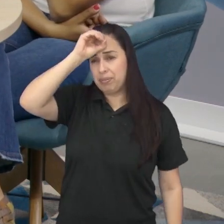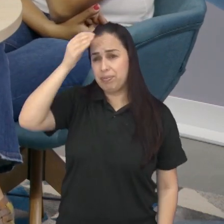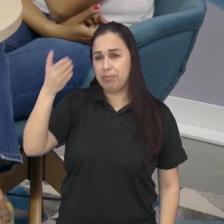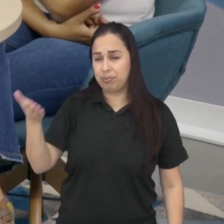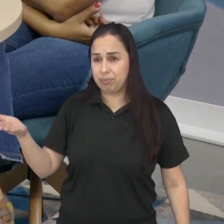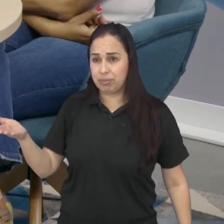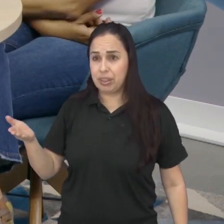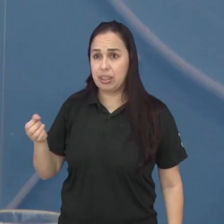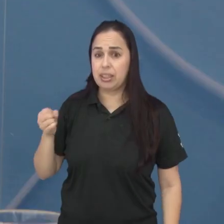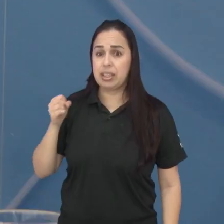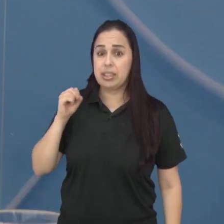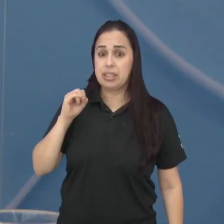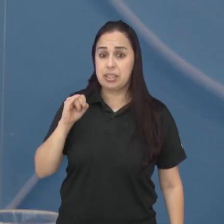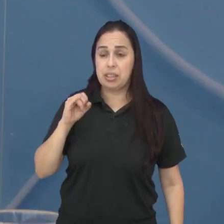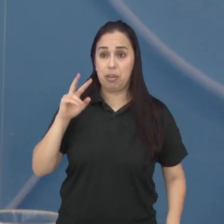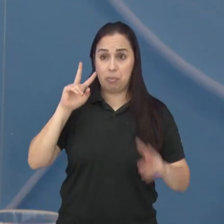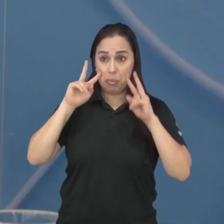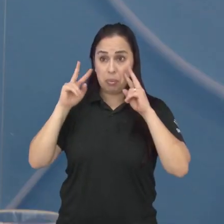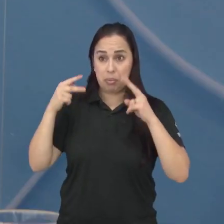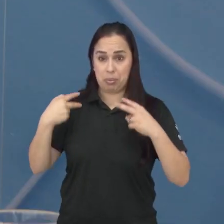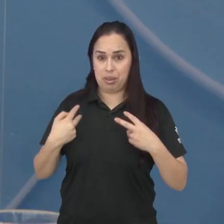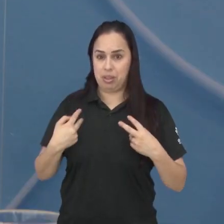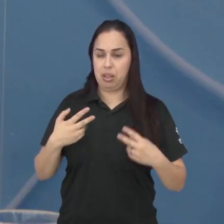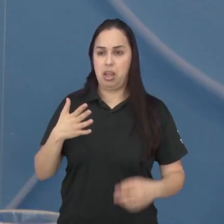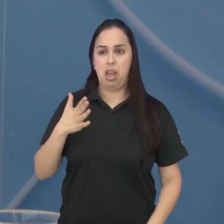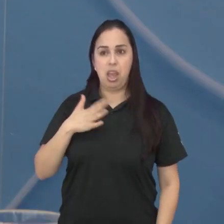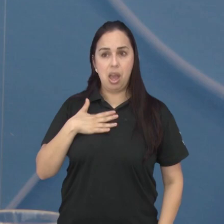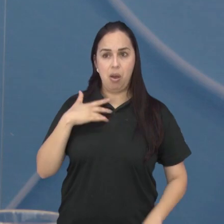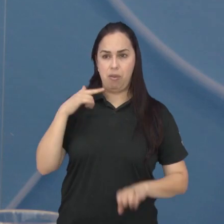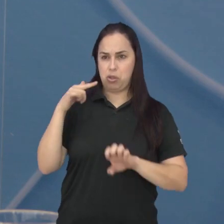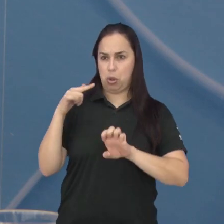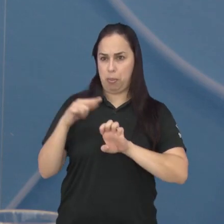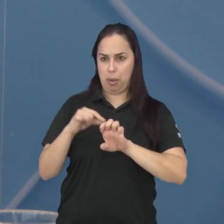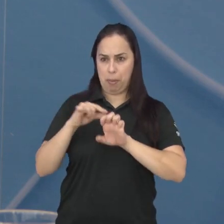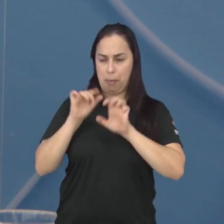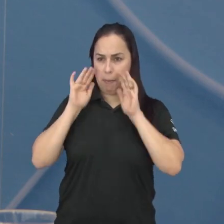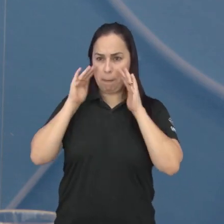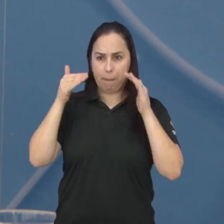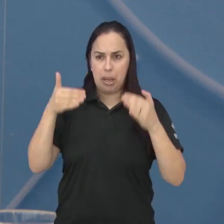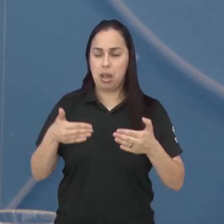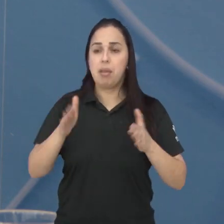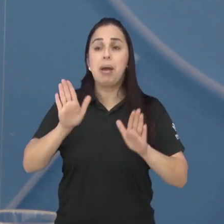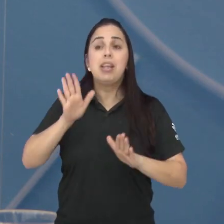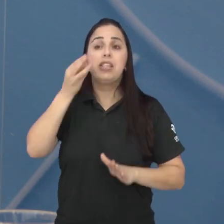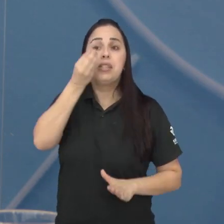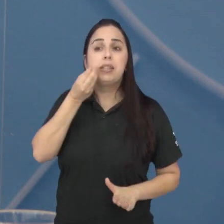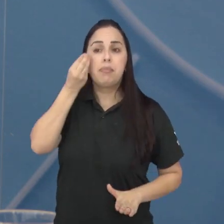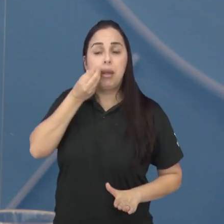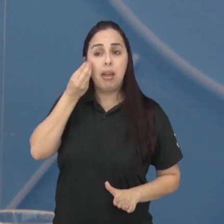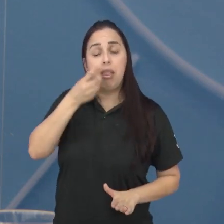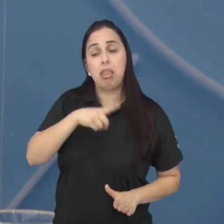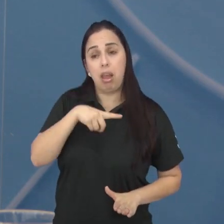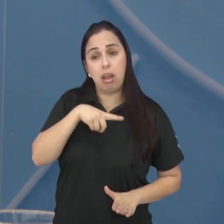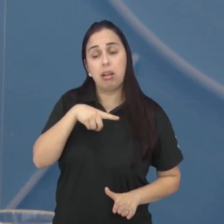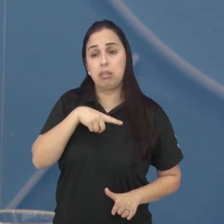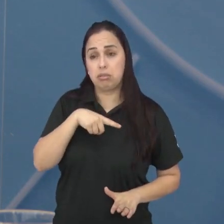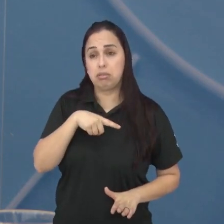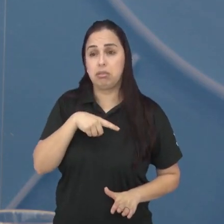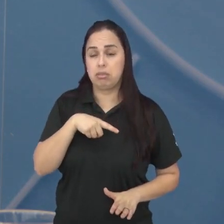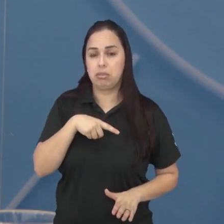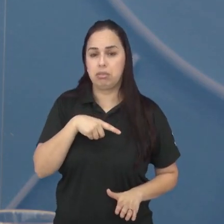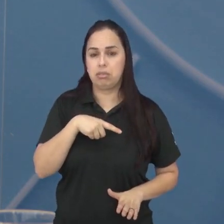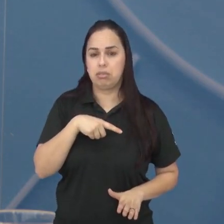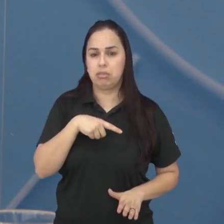Então, se olhar para o meu caso, eu não sou especialista na coisa, mas eu tenho muita experiência, né?